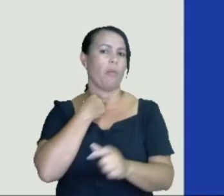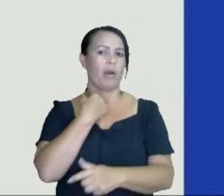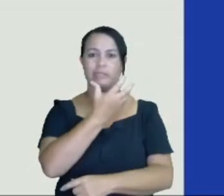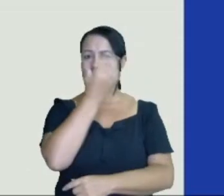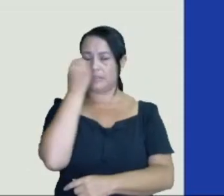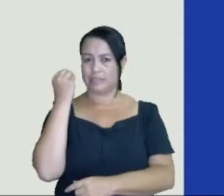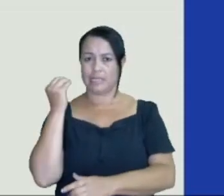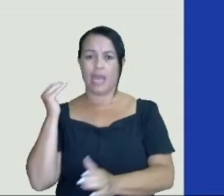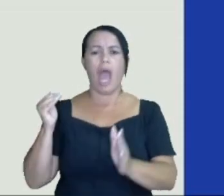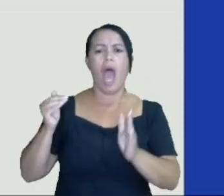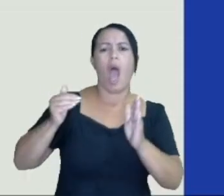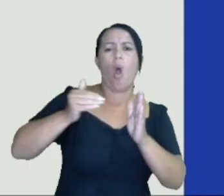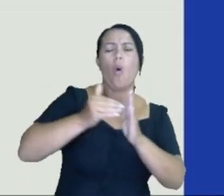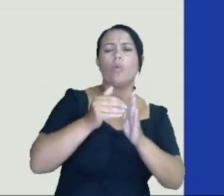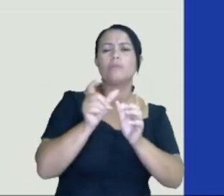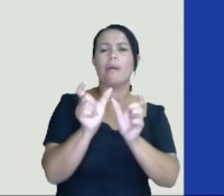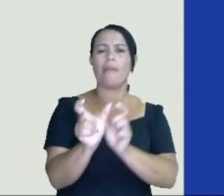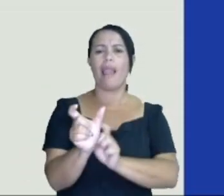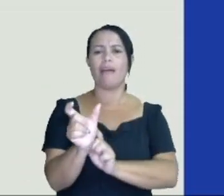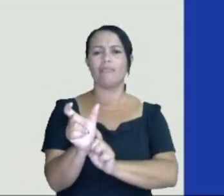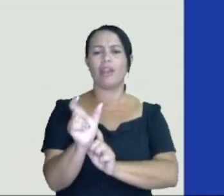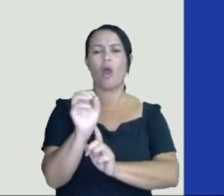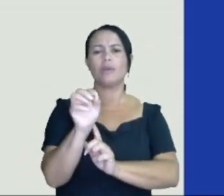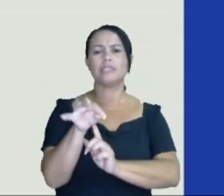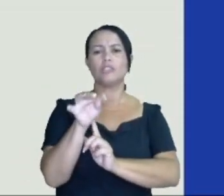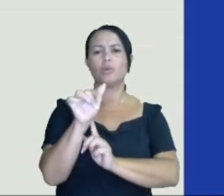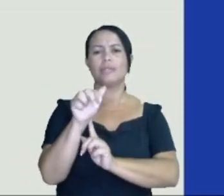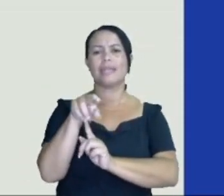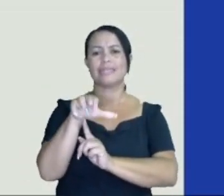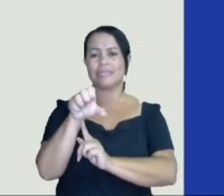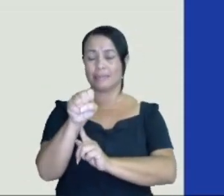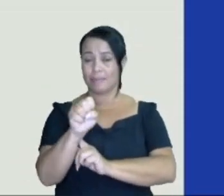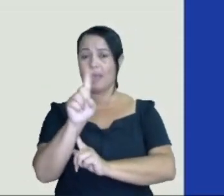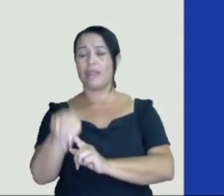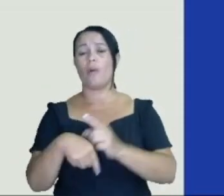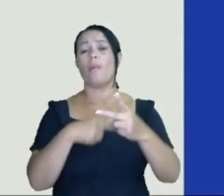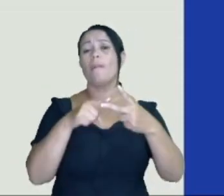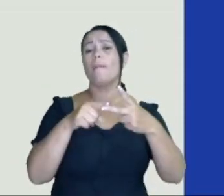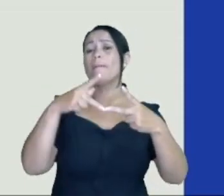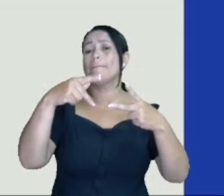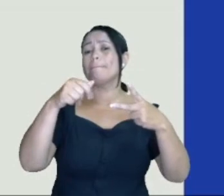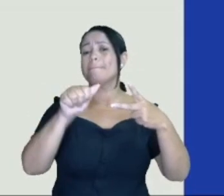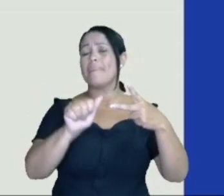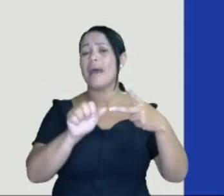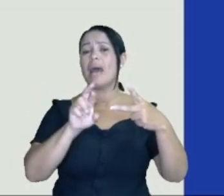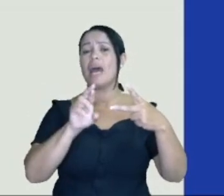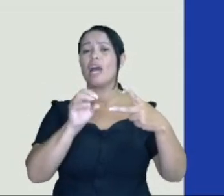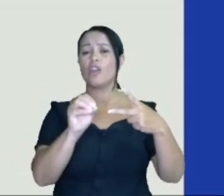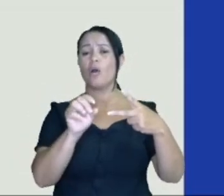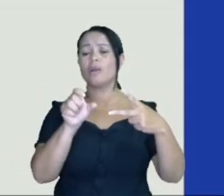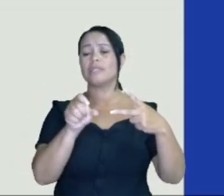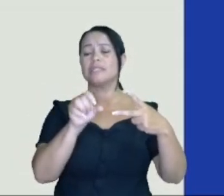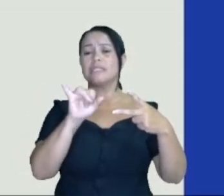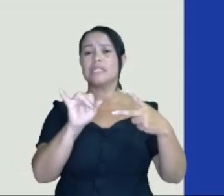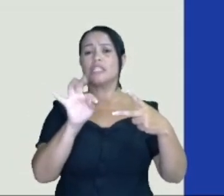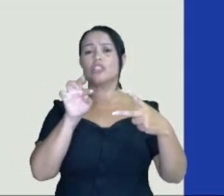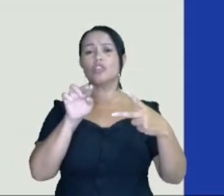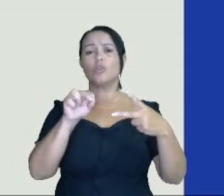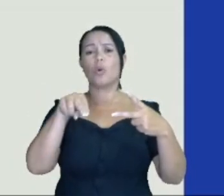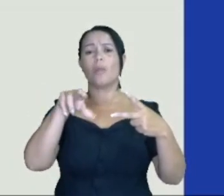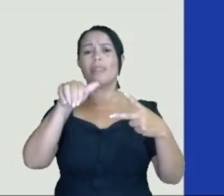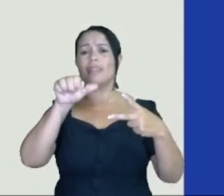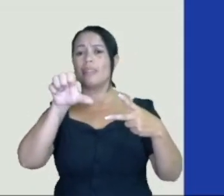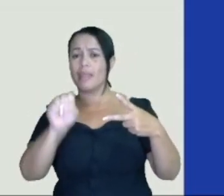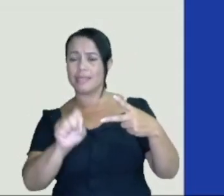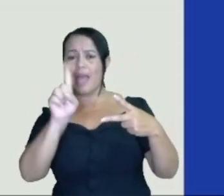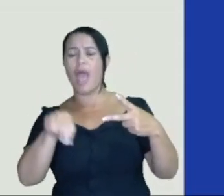esqueça, última sílaba tônica, oxítona. Paroxítona, a penúltima sílaba